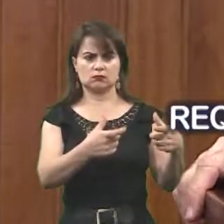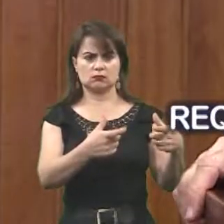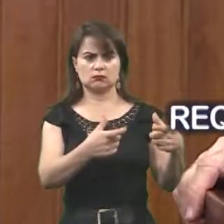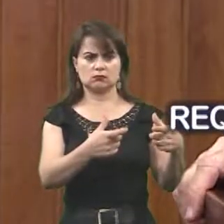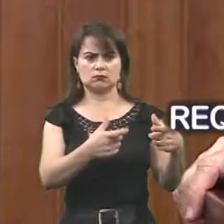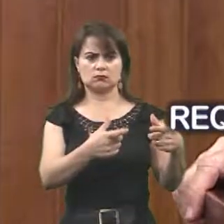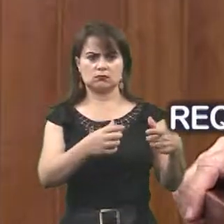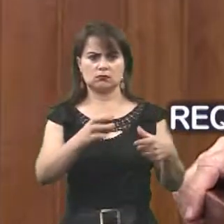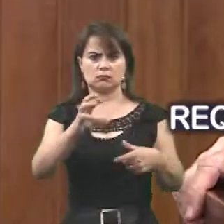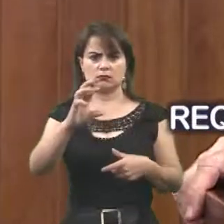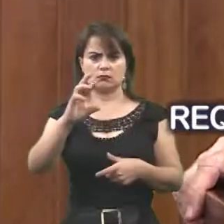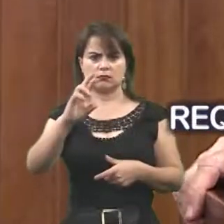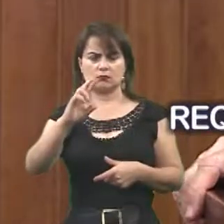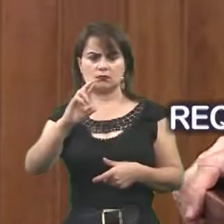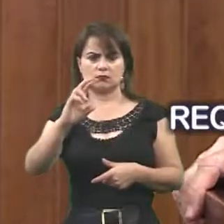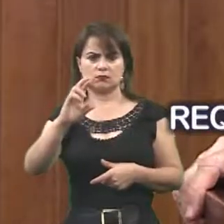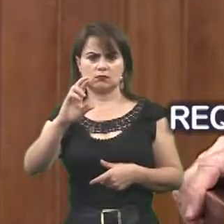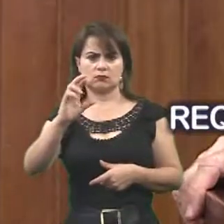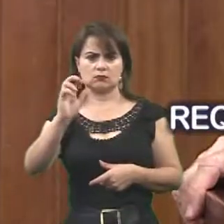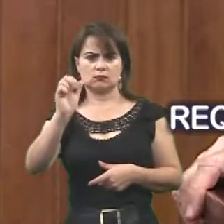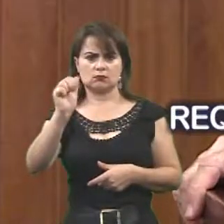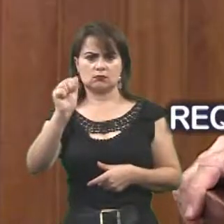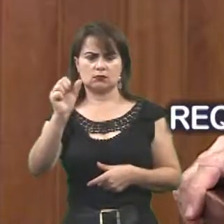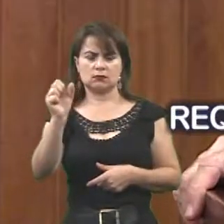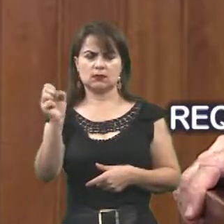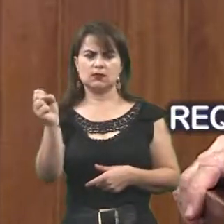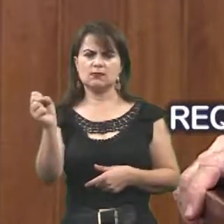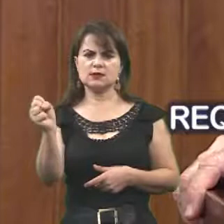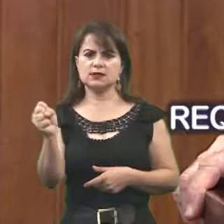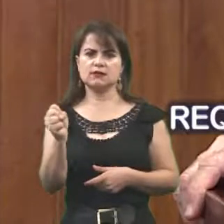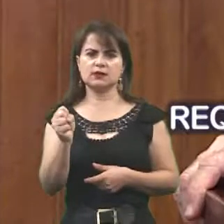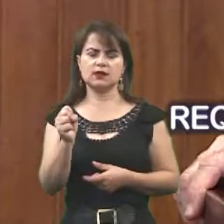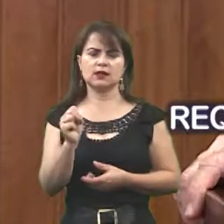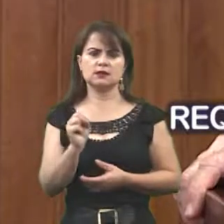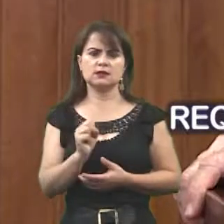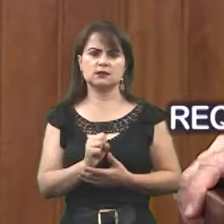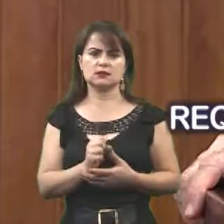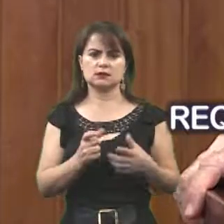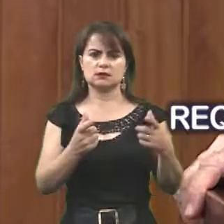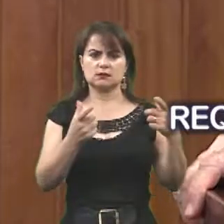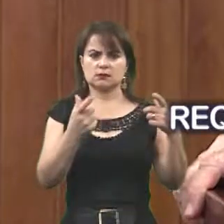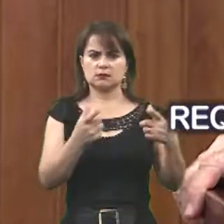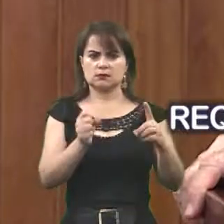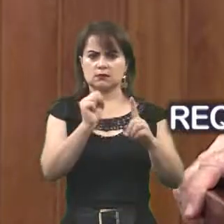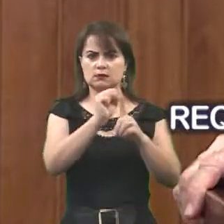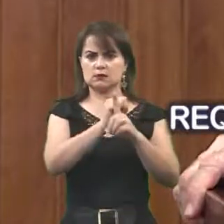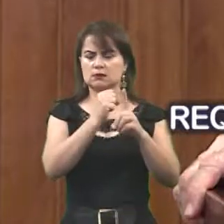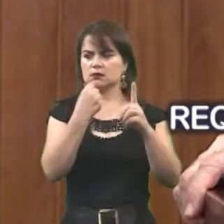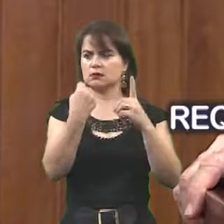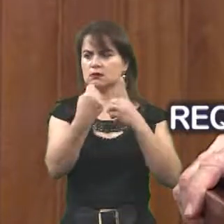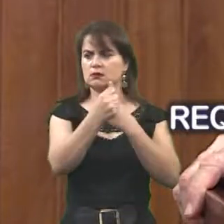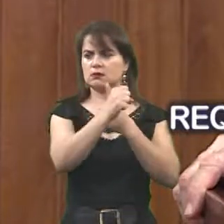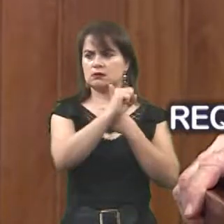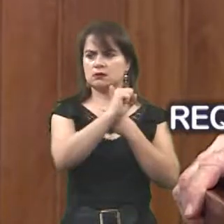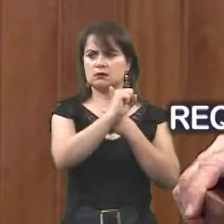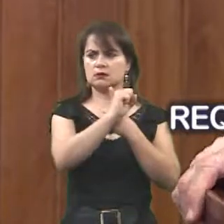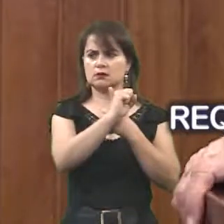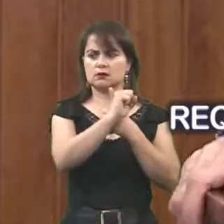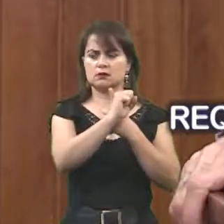no CRAS, Centro de Referência e Assistência Social Regina Célio Gomes de Moraes,